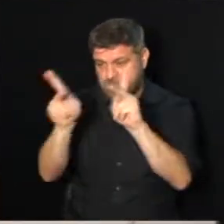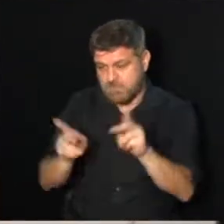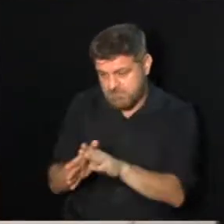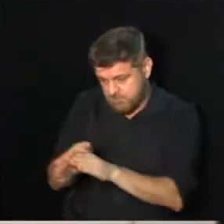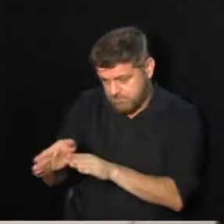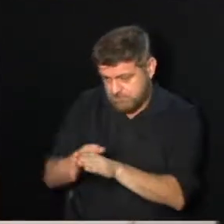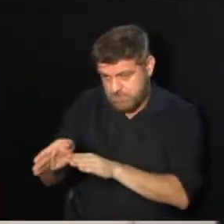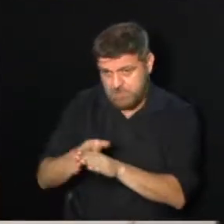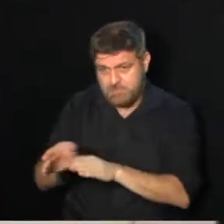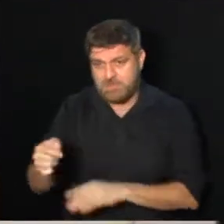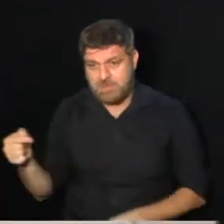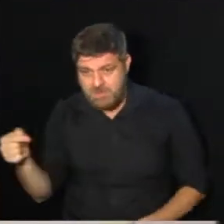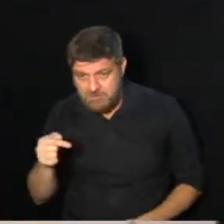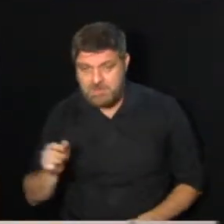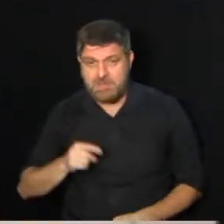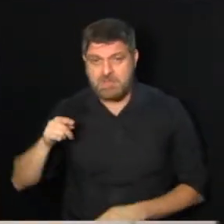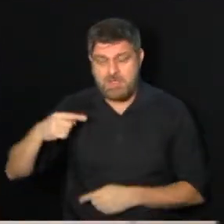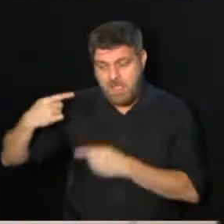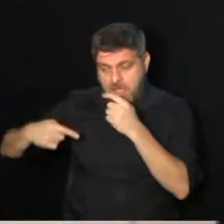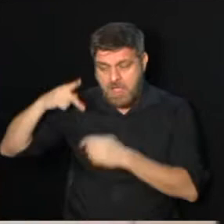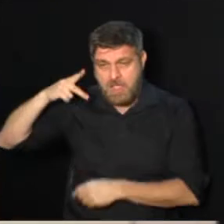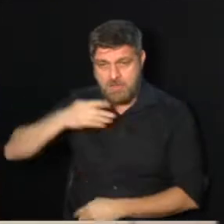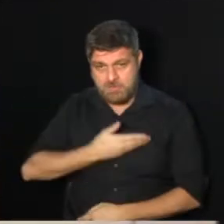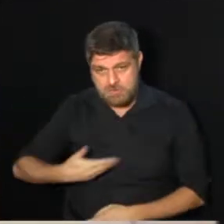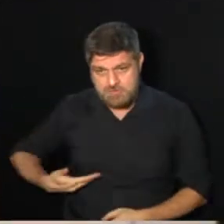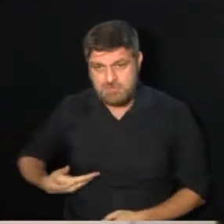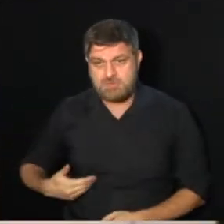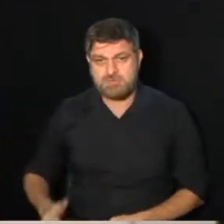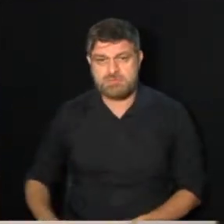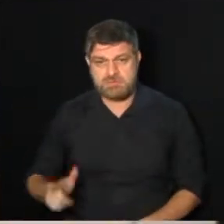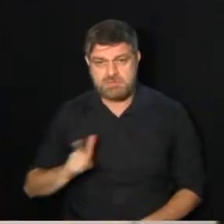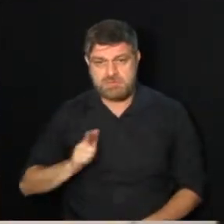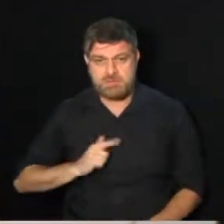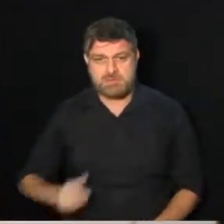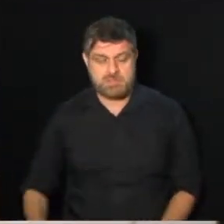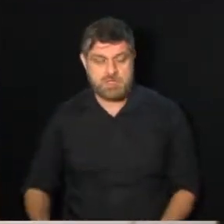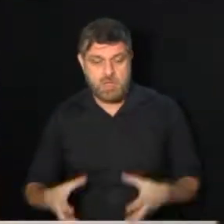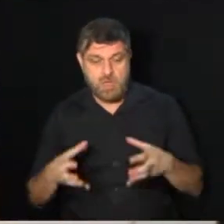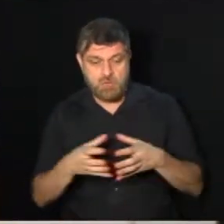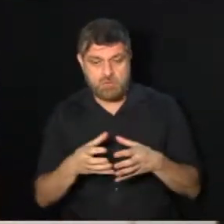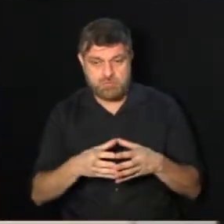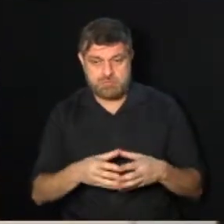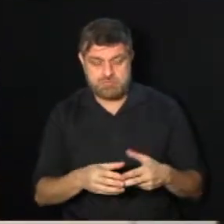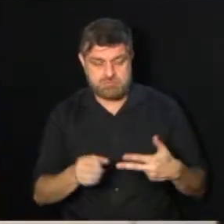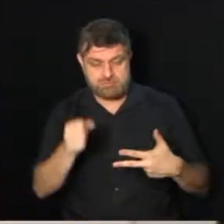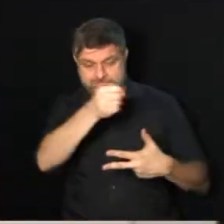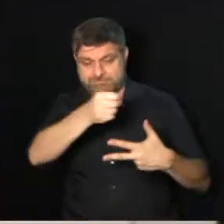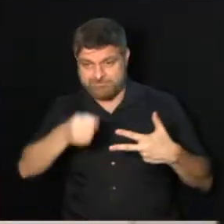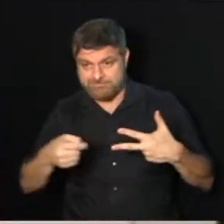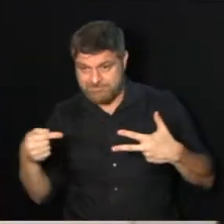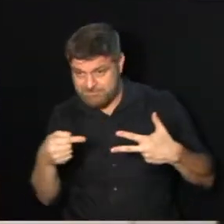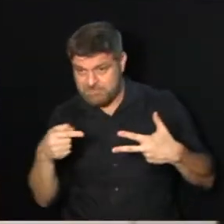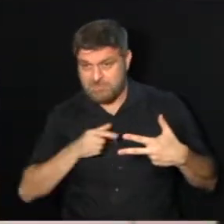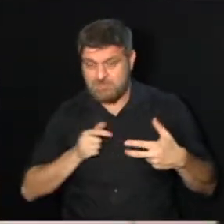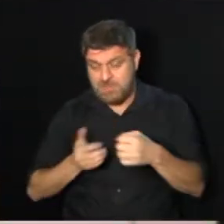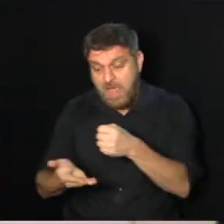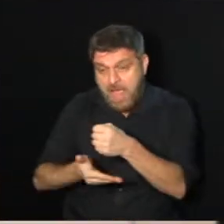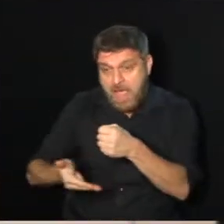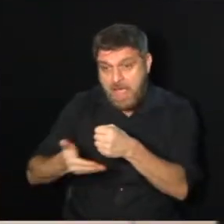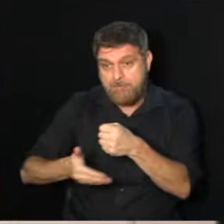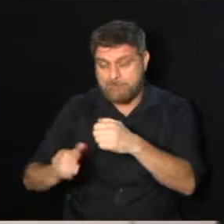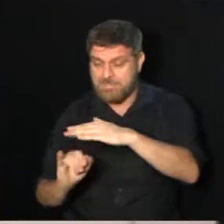direção, para o qual as políticas públicas, arcadas pelos poderes constituídos, são pilares